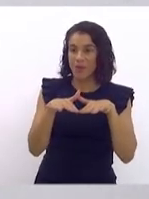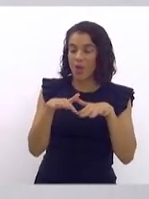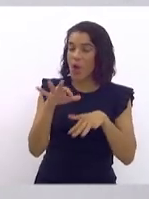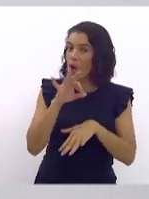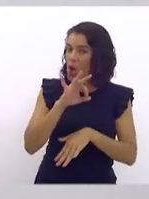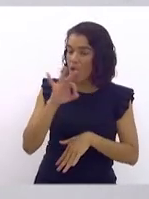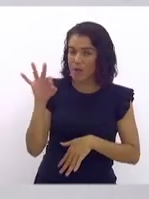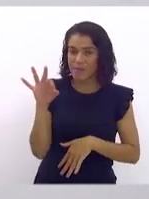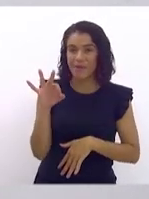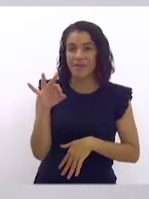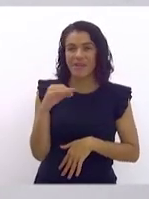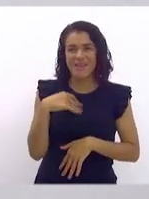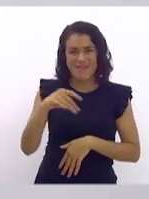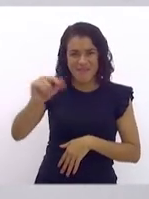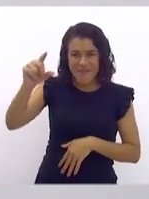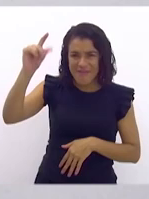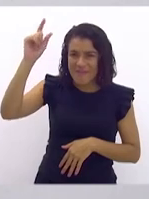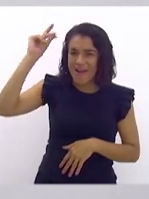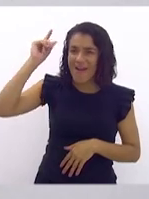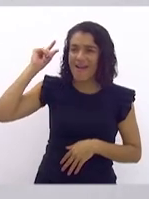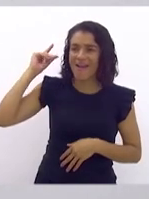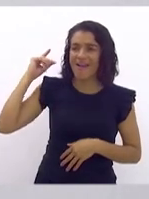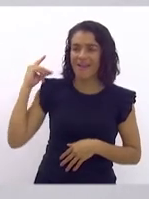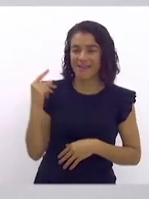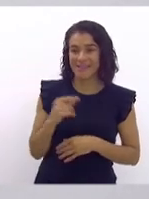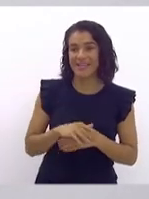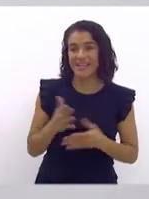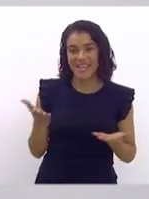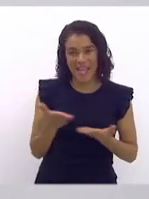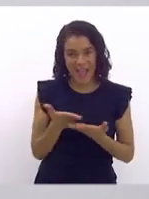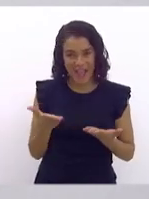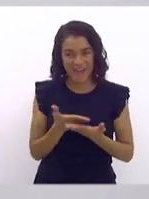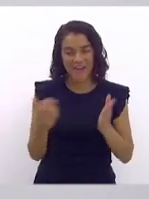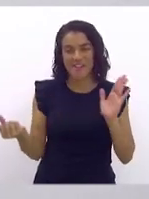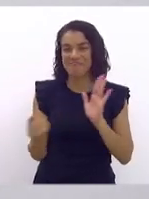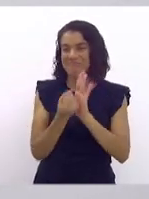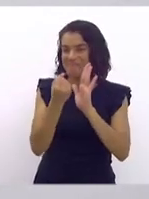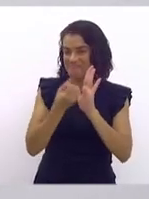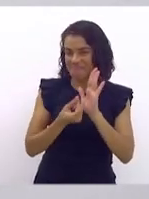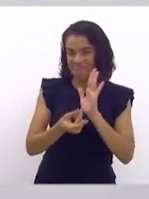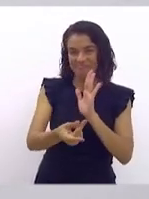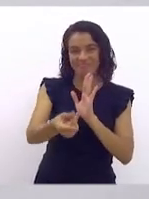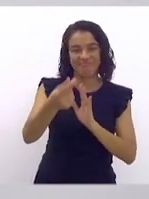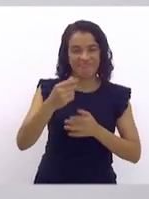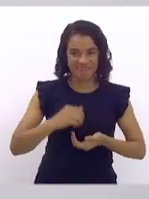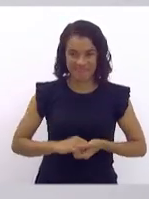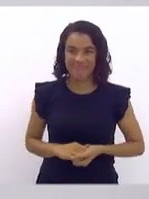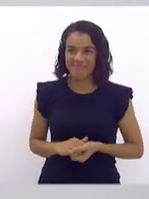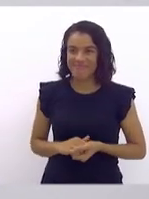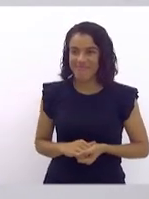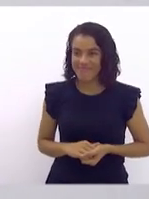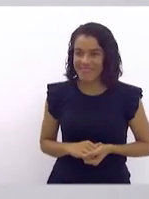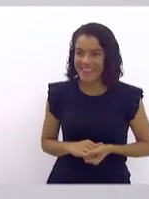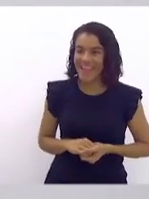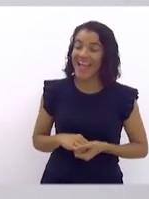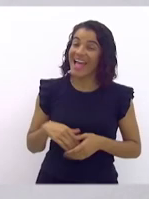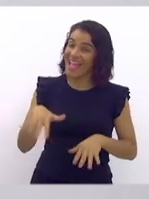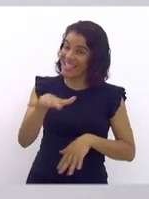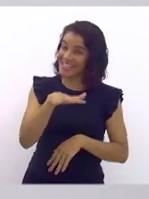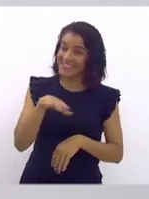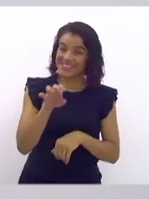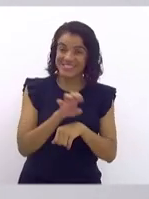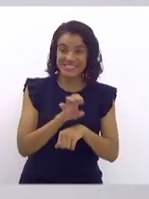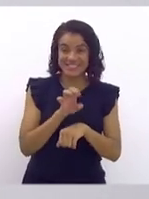profícua. Né, e foi vanguardista. Vanguarda. E a gente vai ser vanguarda na criação aqui também, a nível estadual,